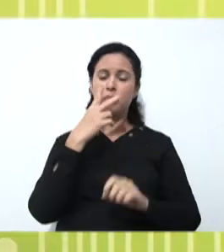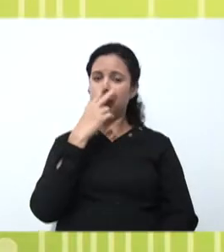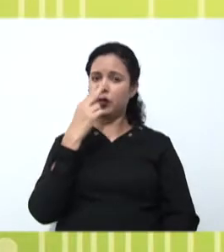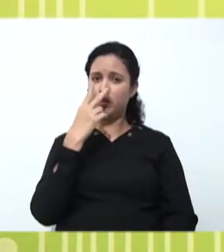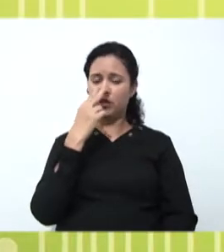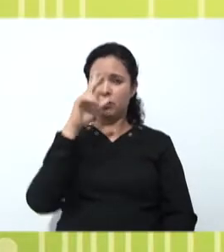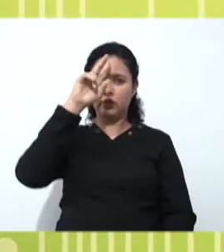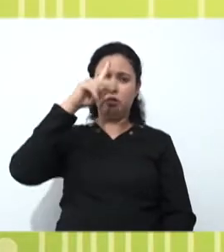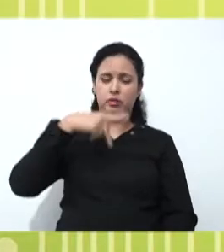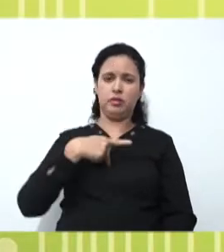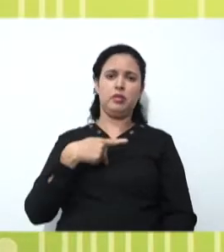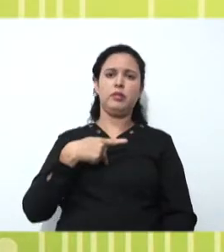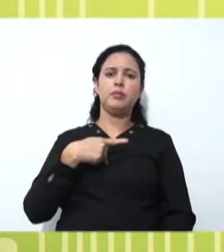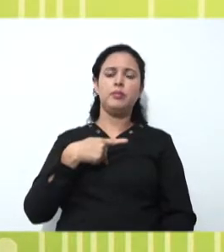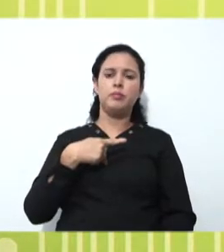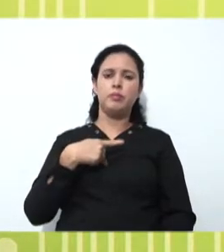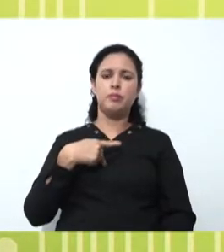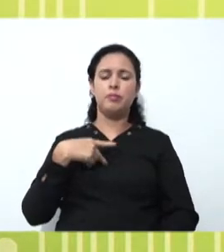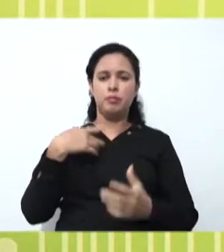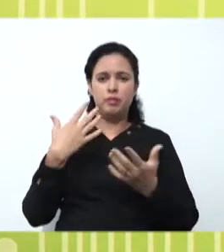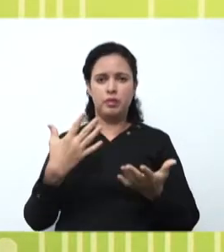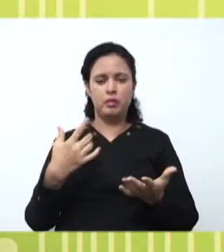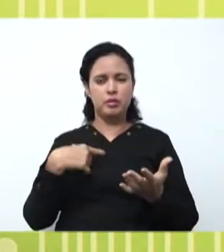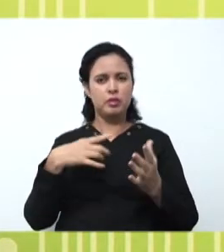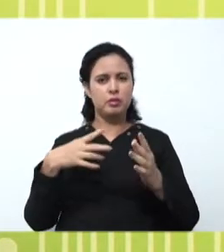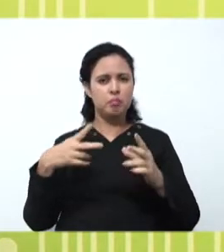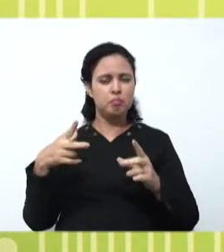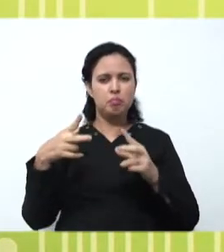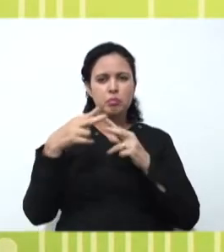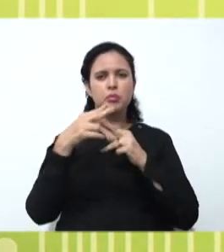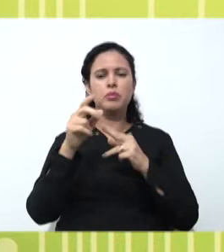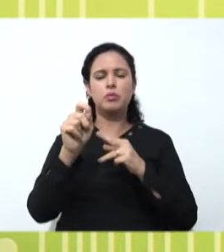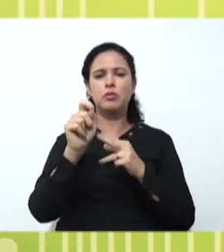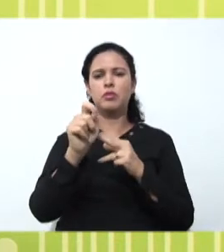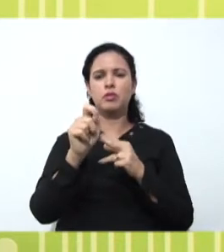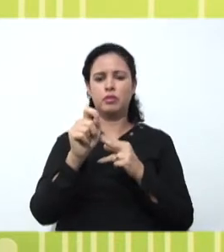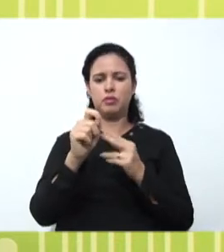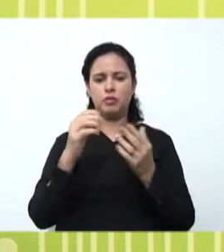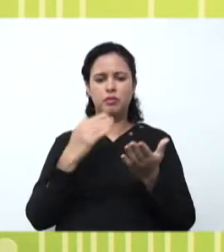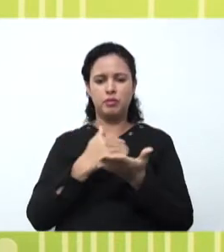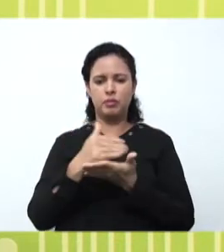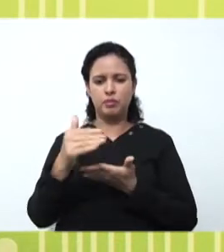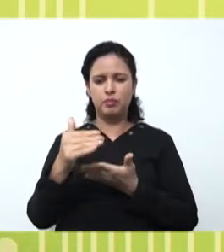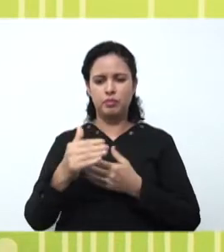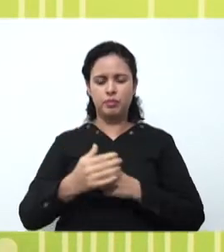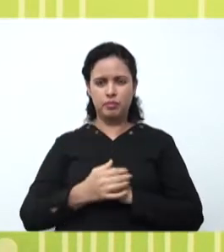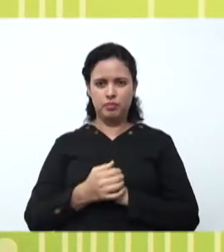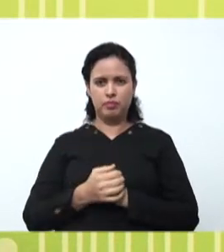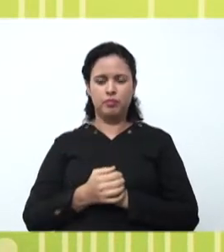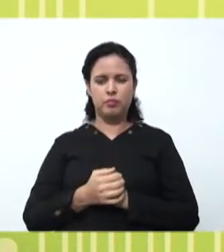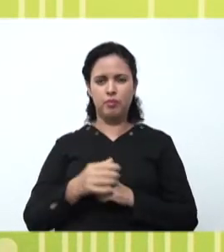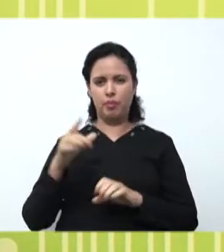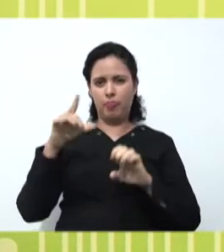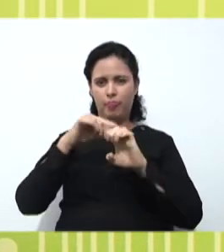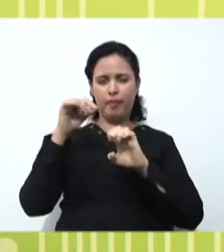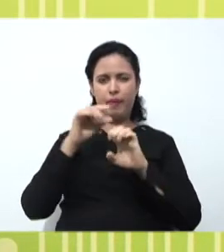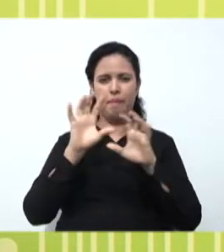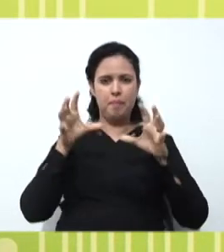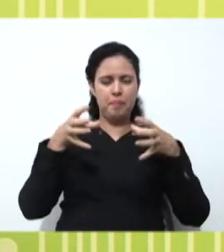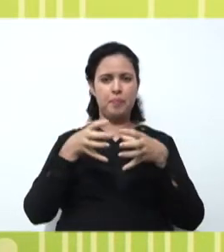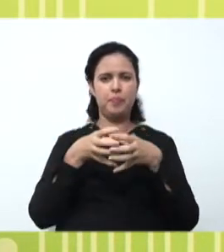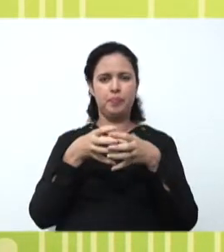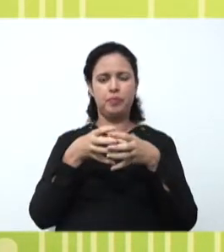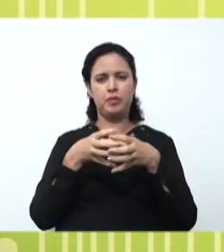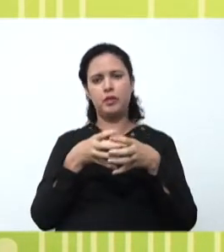ser individual. E aí eu queria fazer esse corte com vocês a partir desse momento, né? O empreendedorismo coletivo e